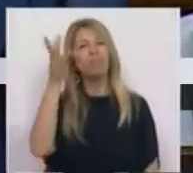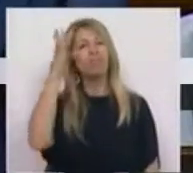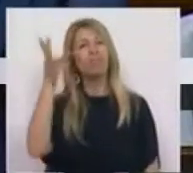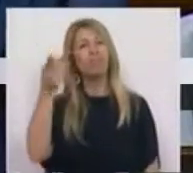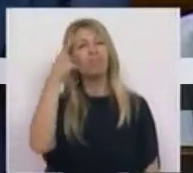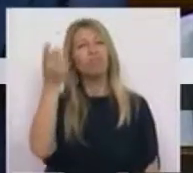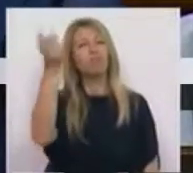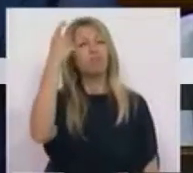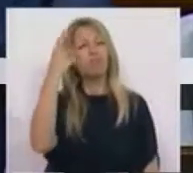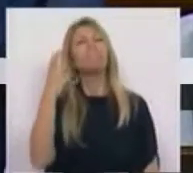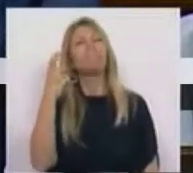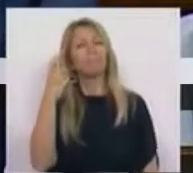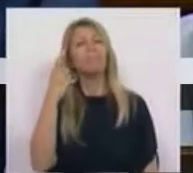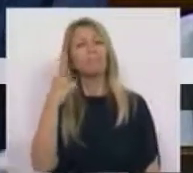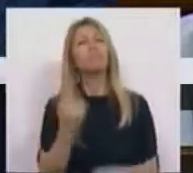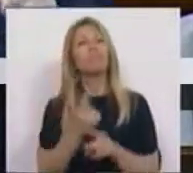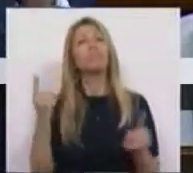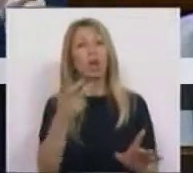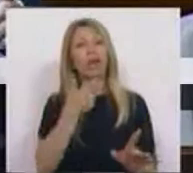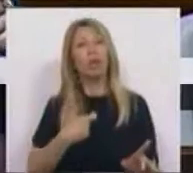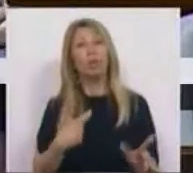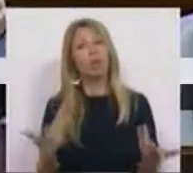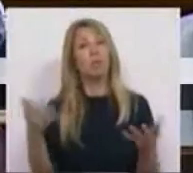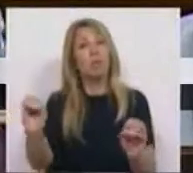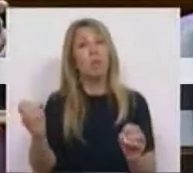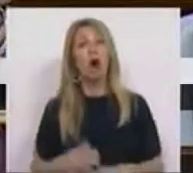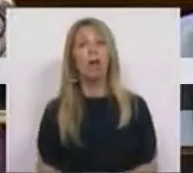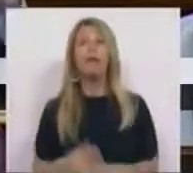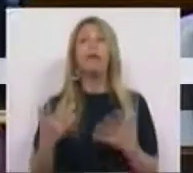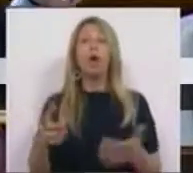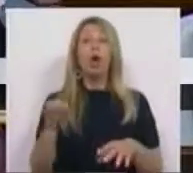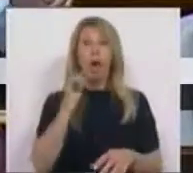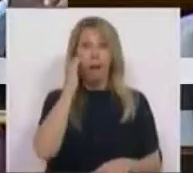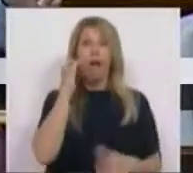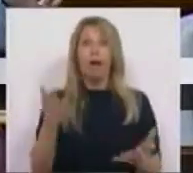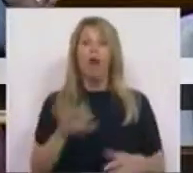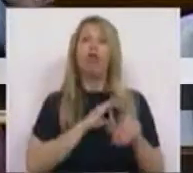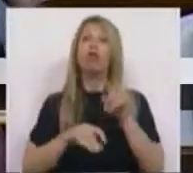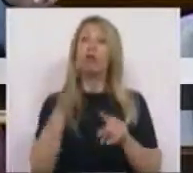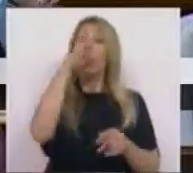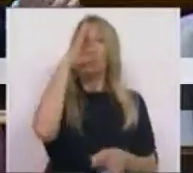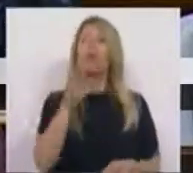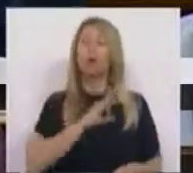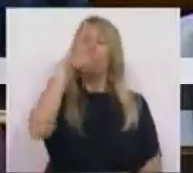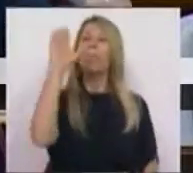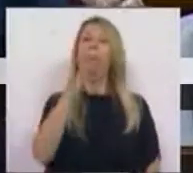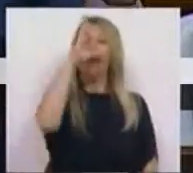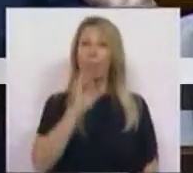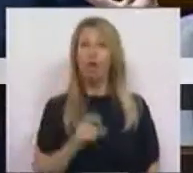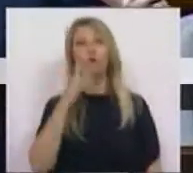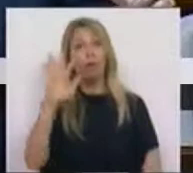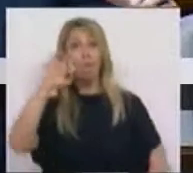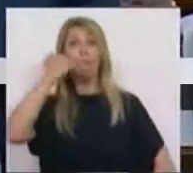não tem. E isso é grave. O Sr. Primeiro-Ministro está a pôr em causa um sistema intergeracional, um sistema de